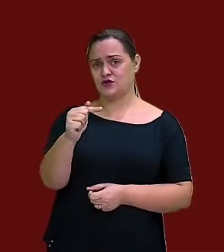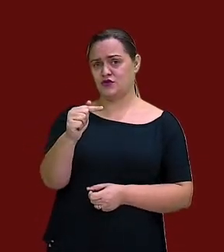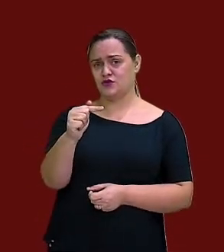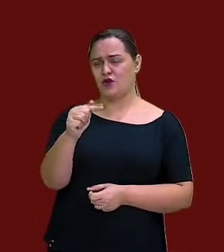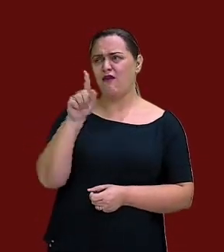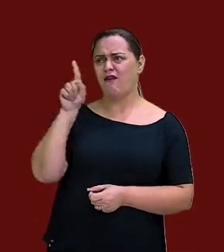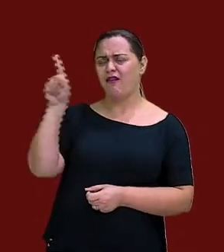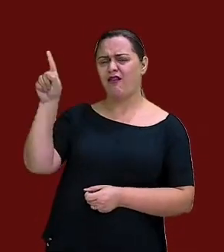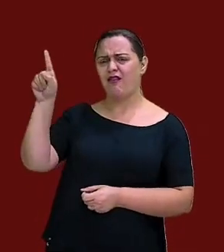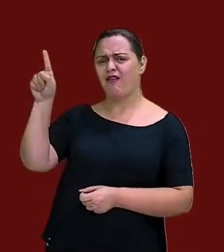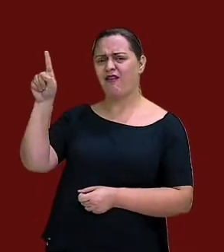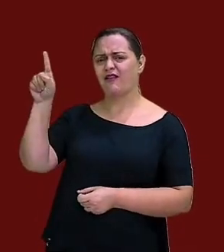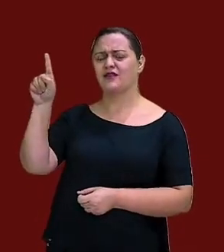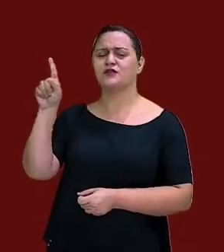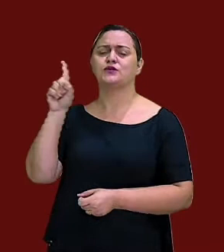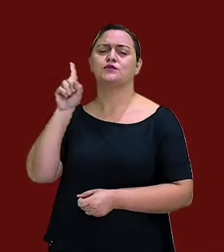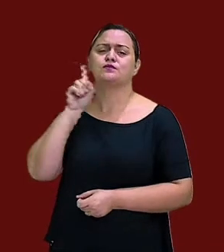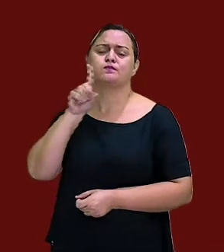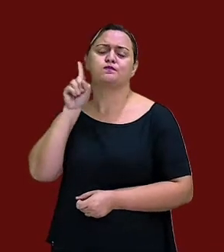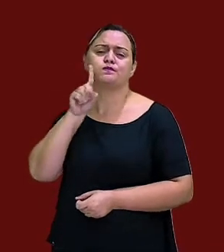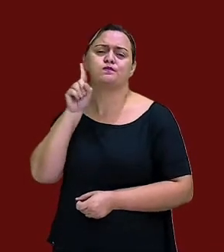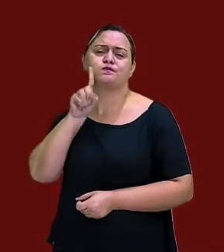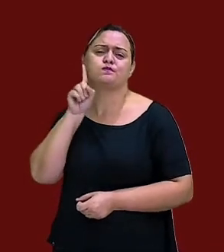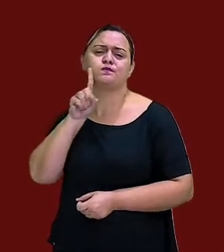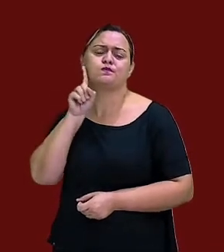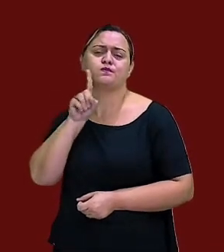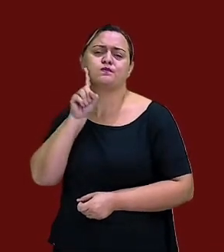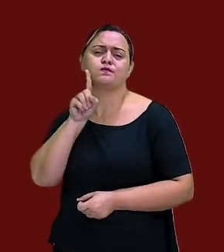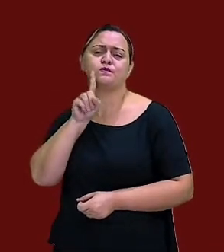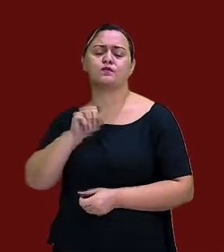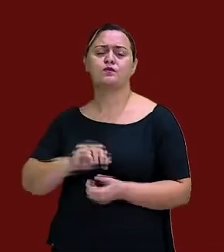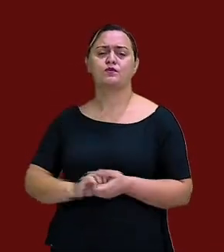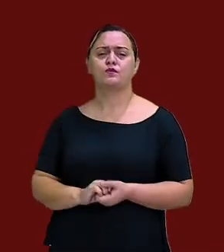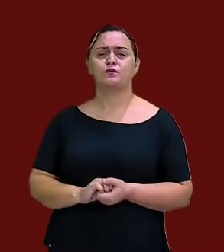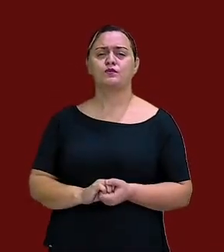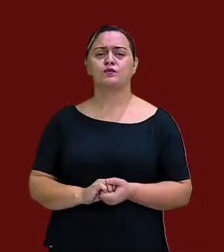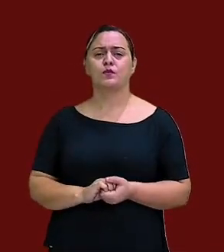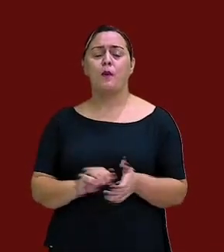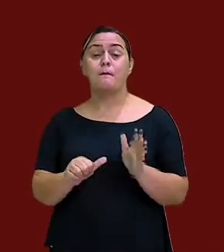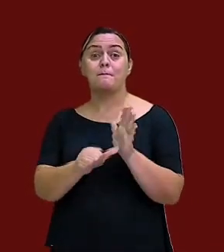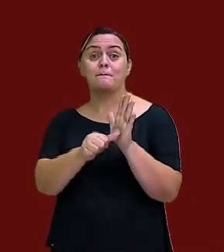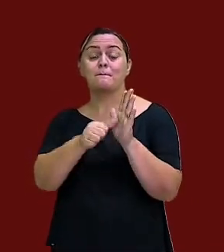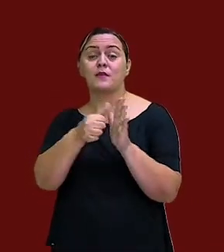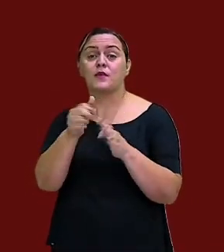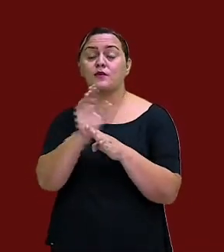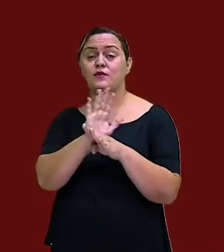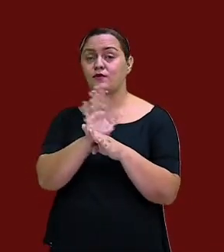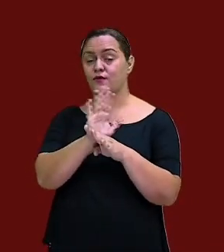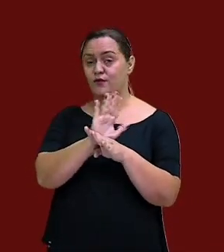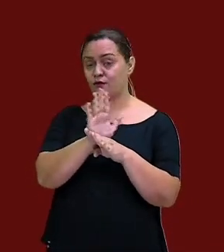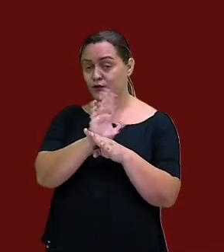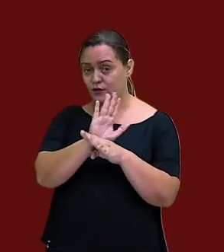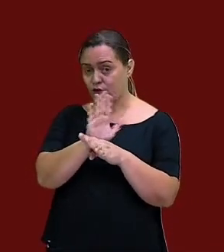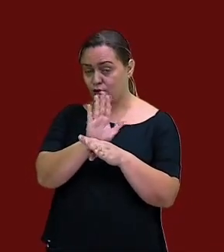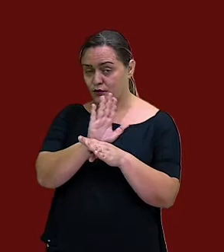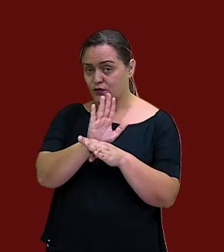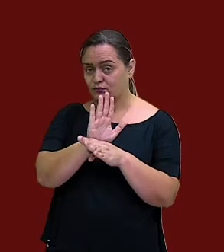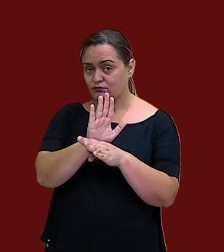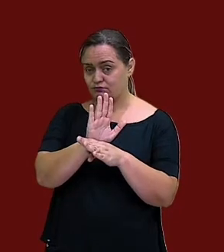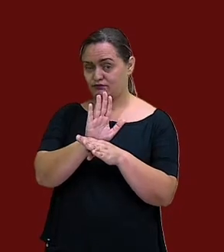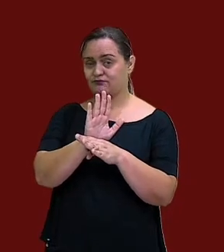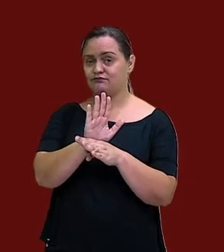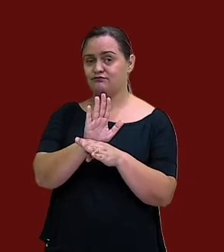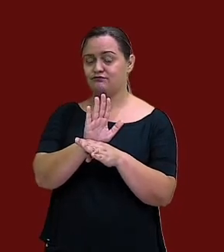Estados Unidos O Cantor de Jazz, o primeiro filme falado da história do cinema. Ó, você conseguiu ver, se você